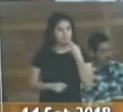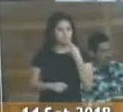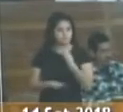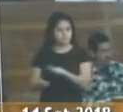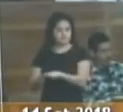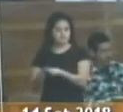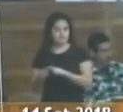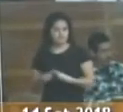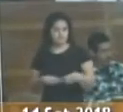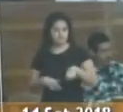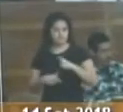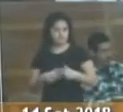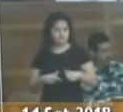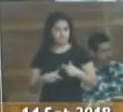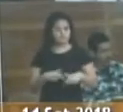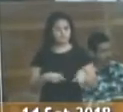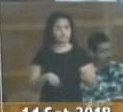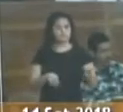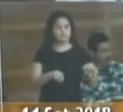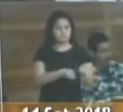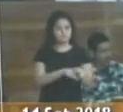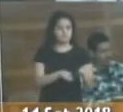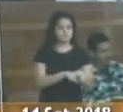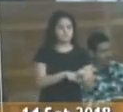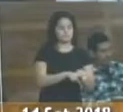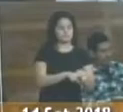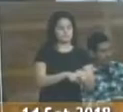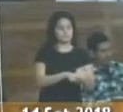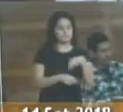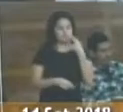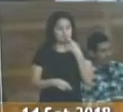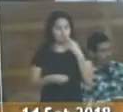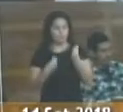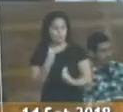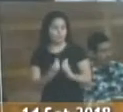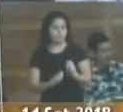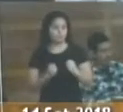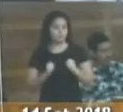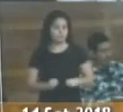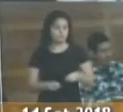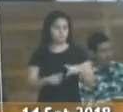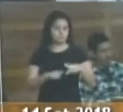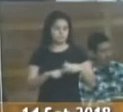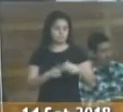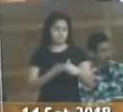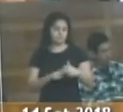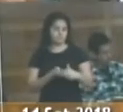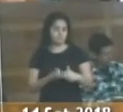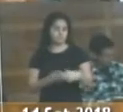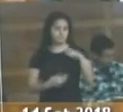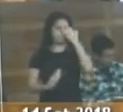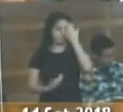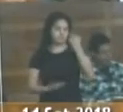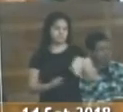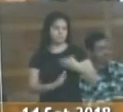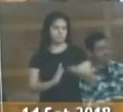trazer os problemas e também sugerir as soluções. Muito obrigado a todos.